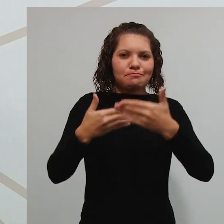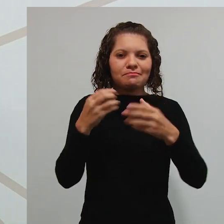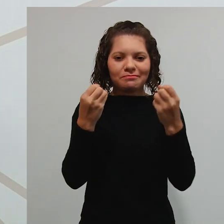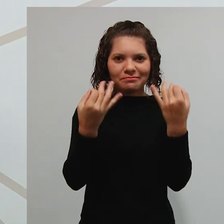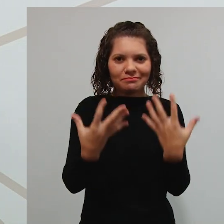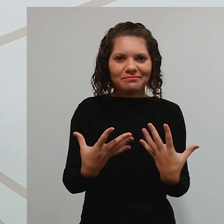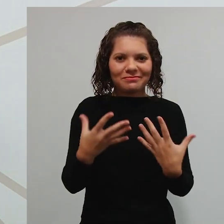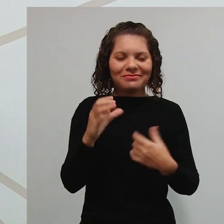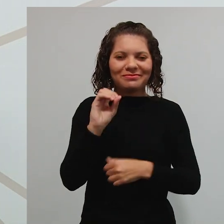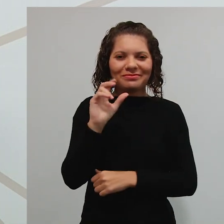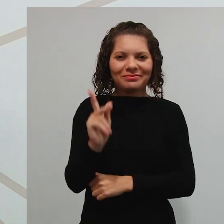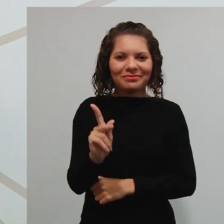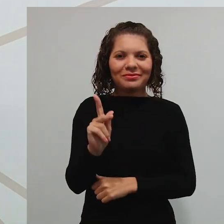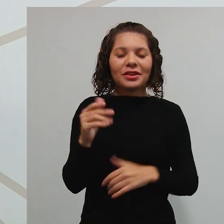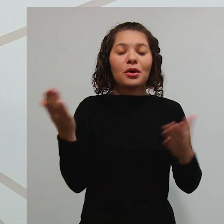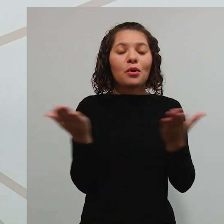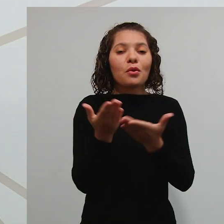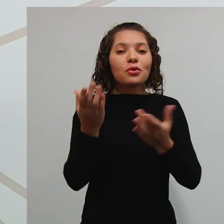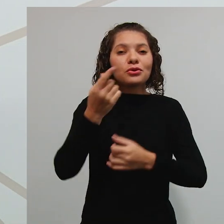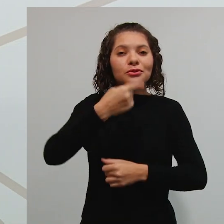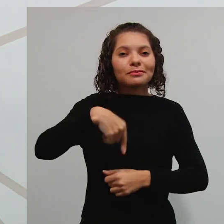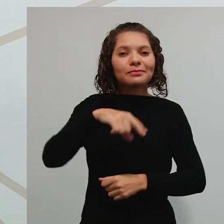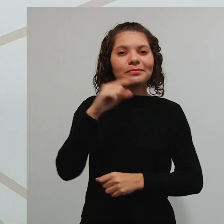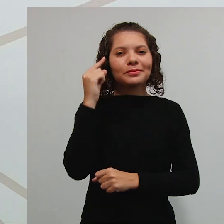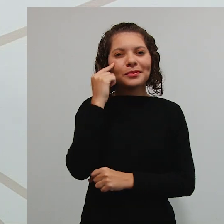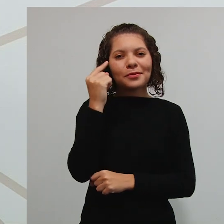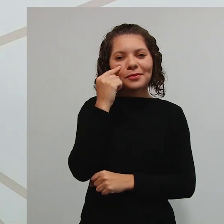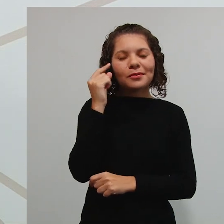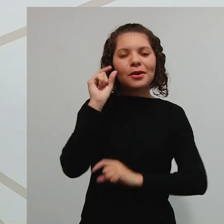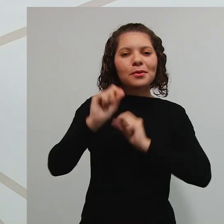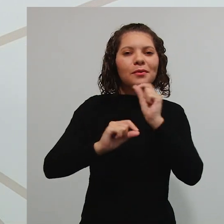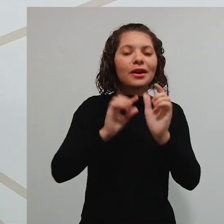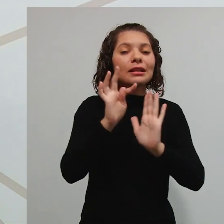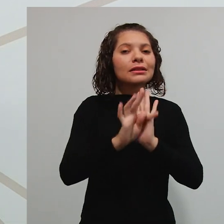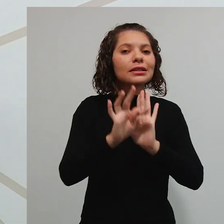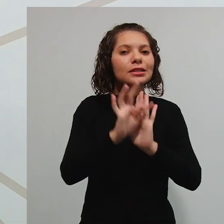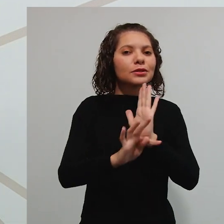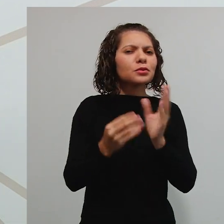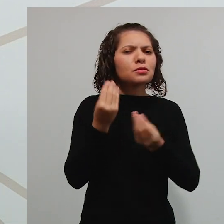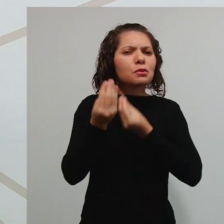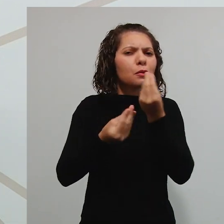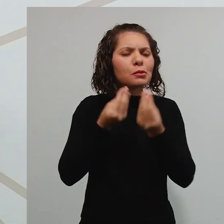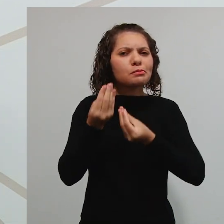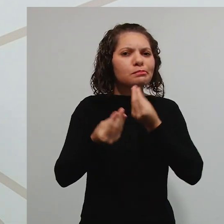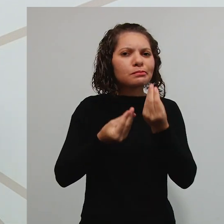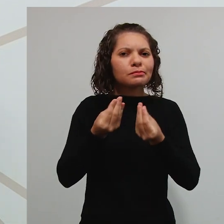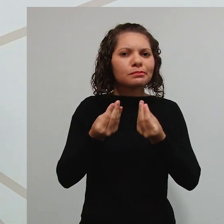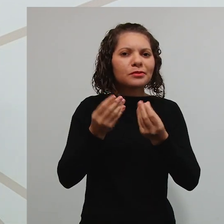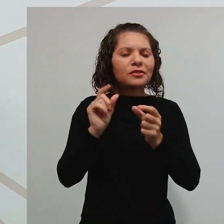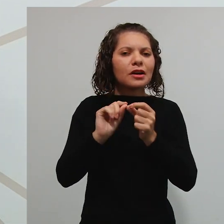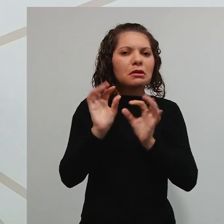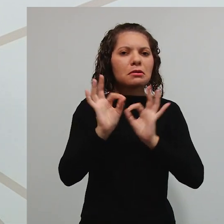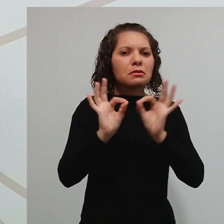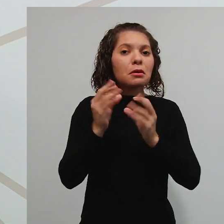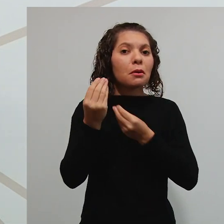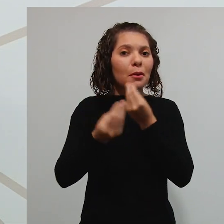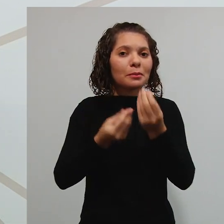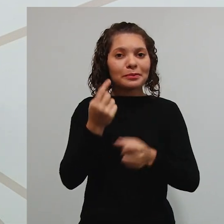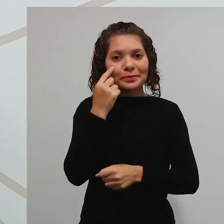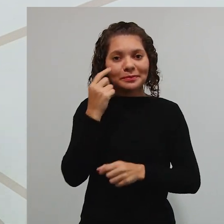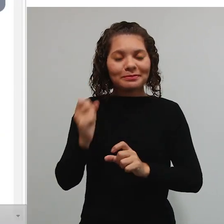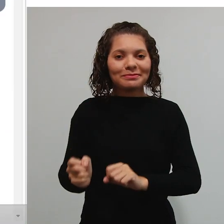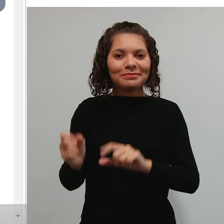Aqui a gente vai falar do teor, da estrutura do texto. Então vamos acompanhar aqui na tela interativa como que é a estrutura do